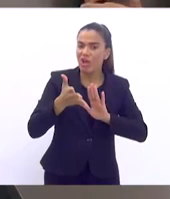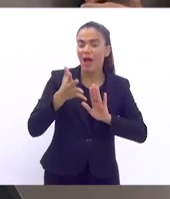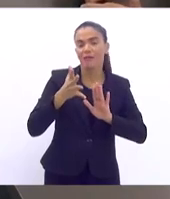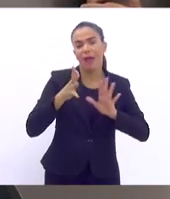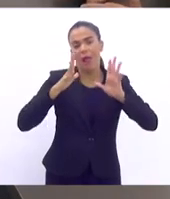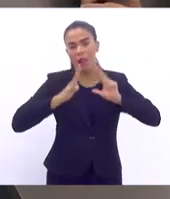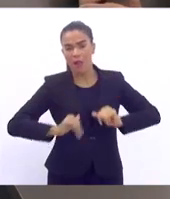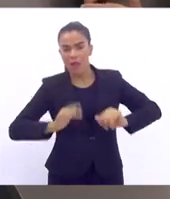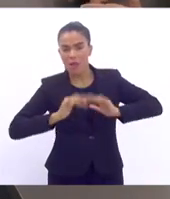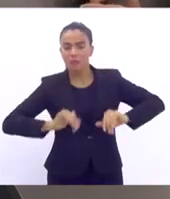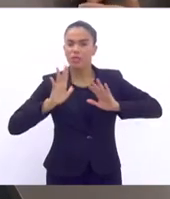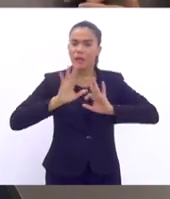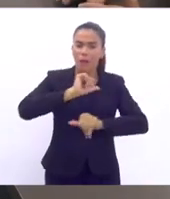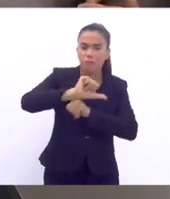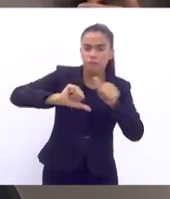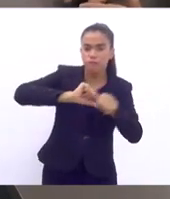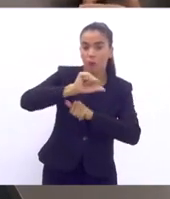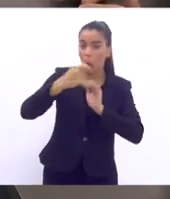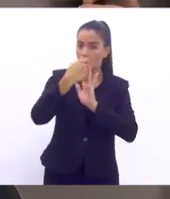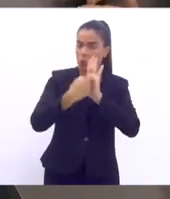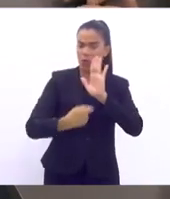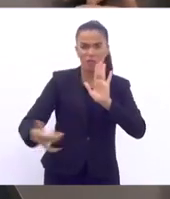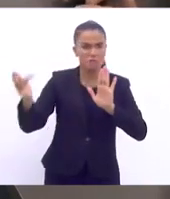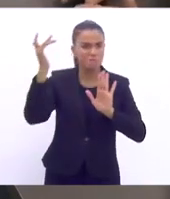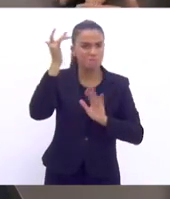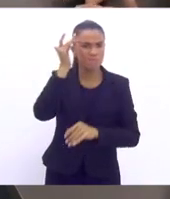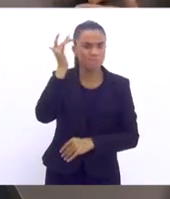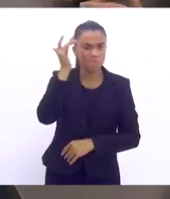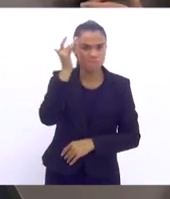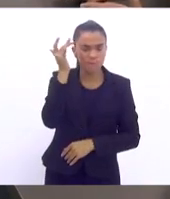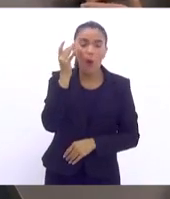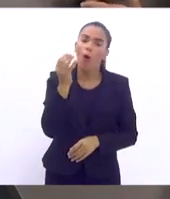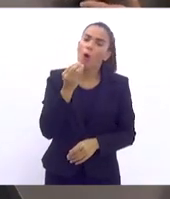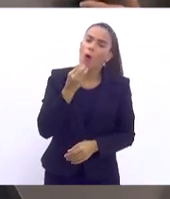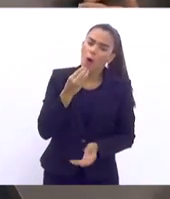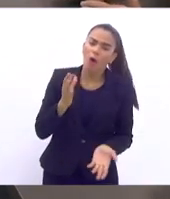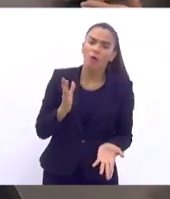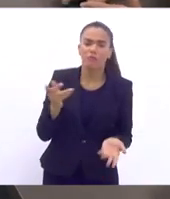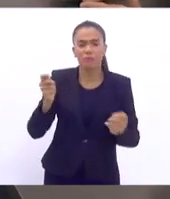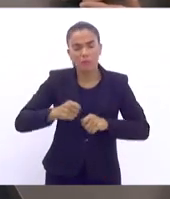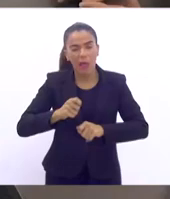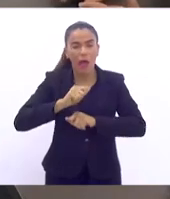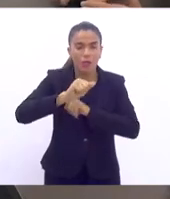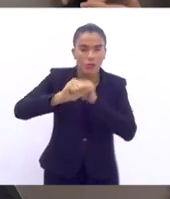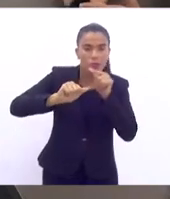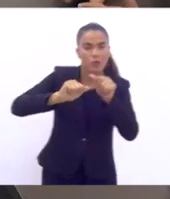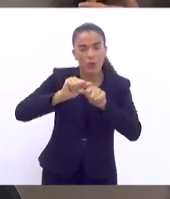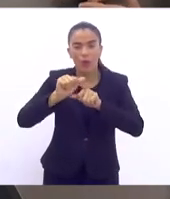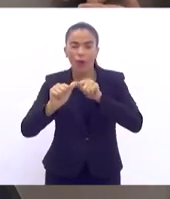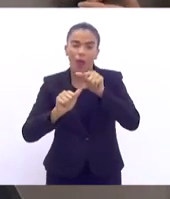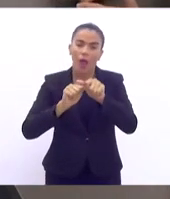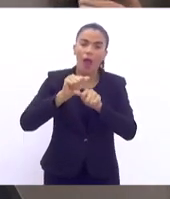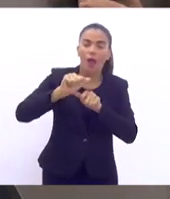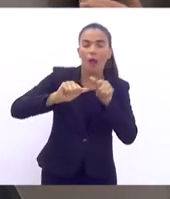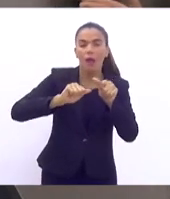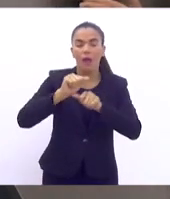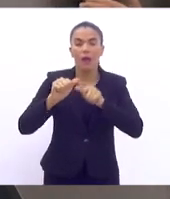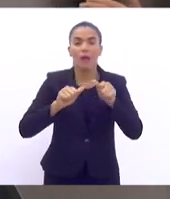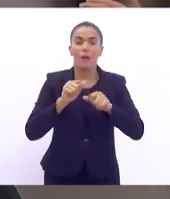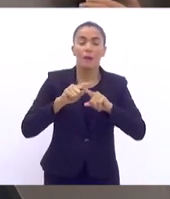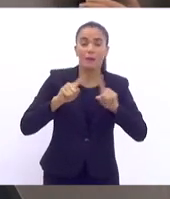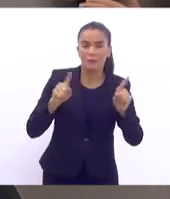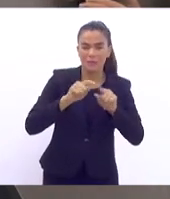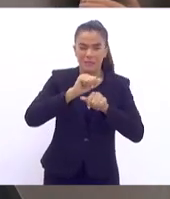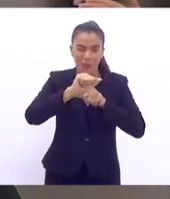e ao meu ver um texto muito maduro Claro suscetível a mudanças que a gente possa que definir só que